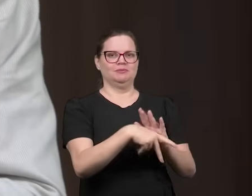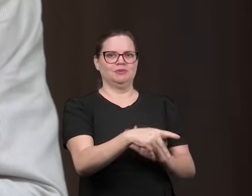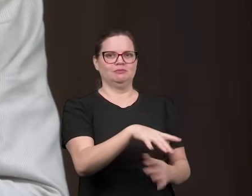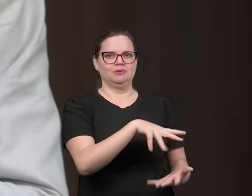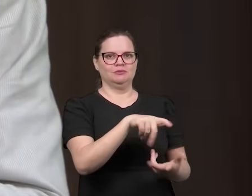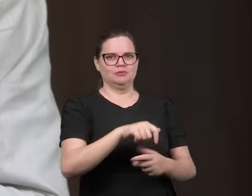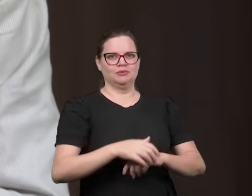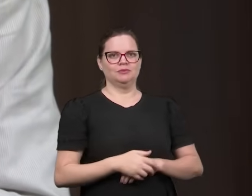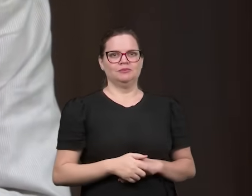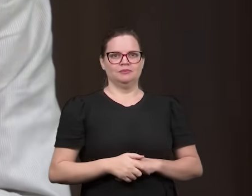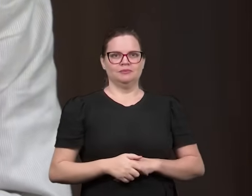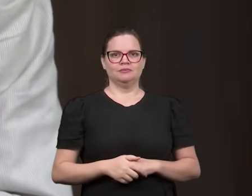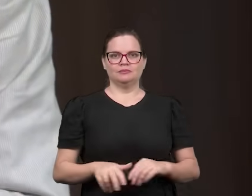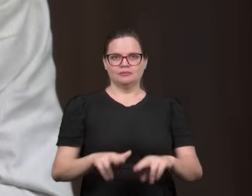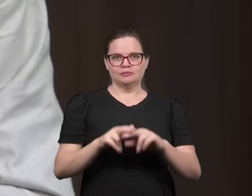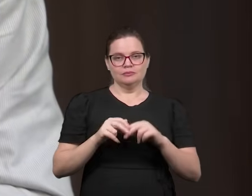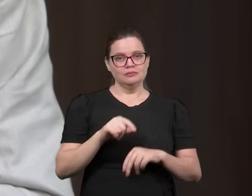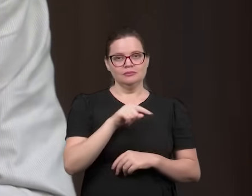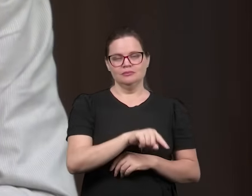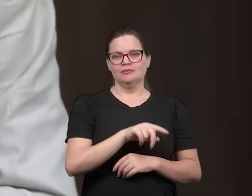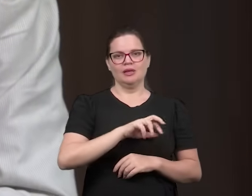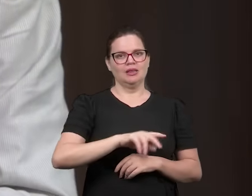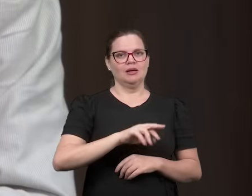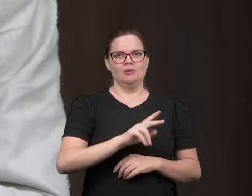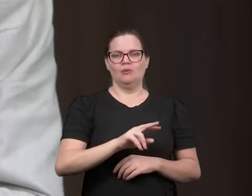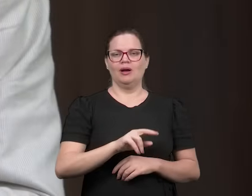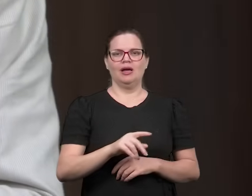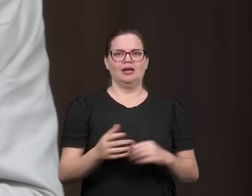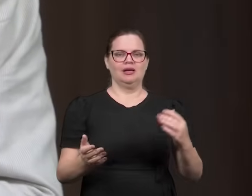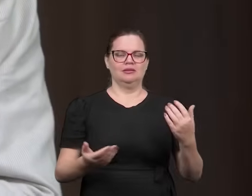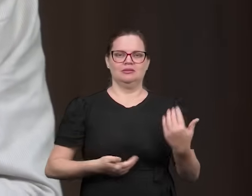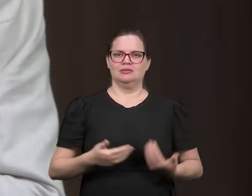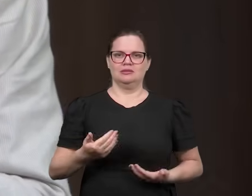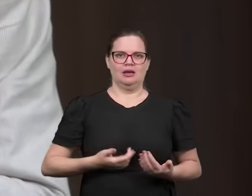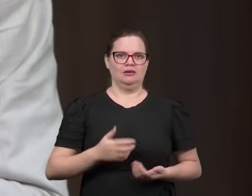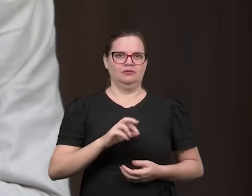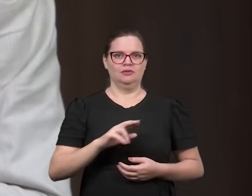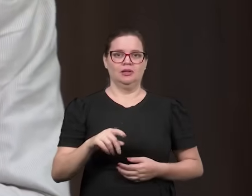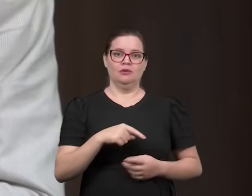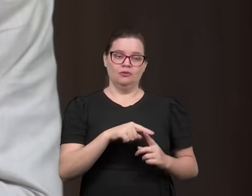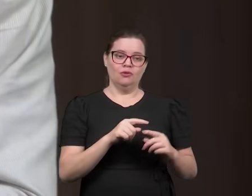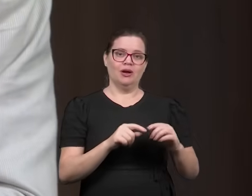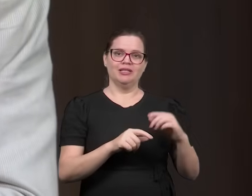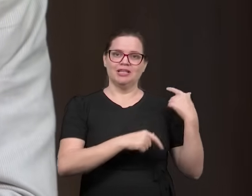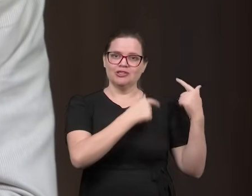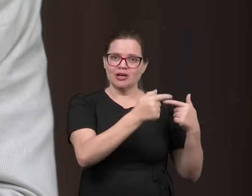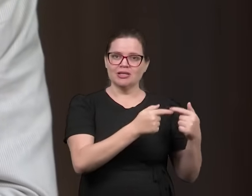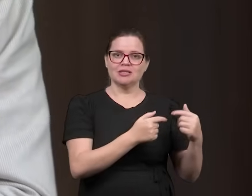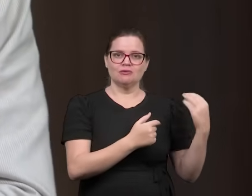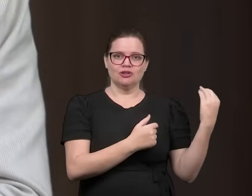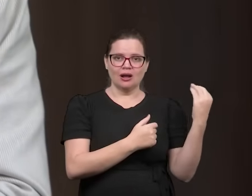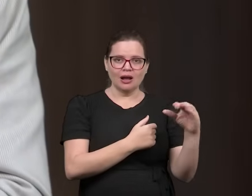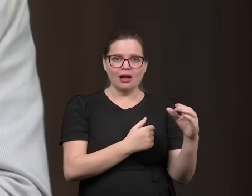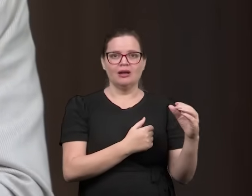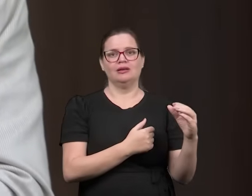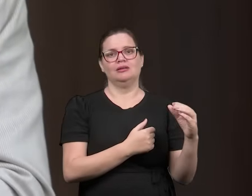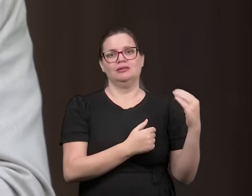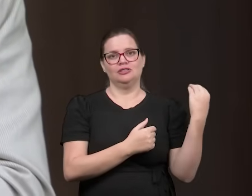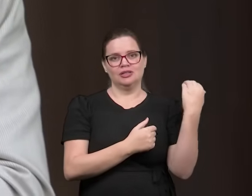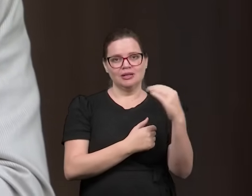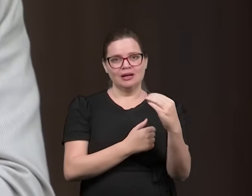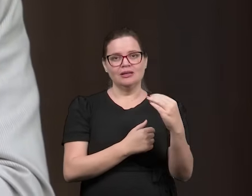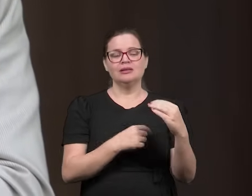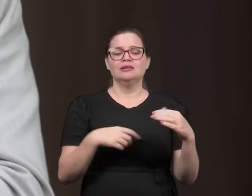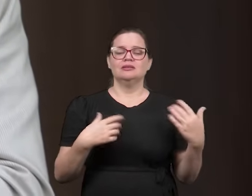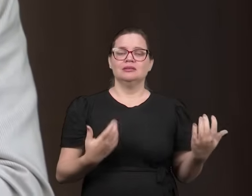na descendência de servos de Deus aqui, né? Não, foi justamente de Caim, porque é do caído. Então